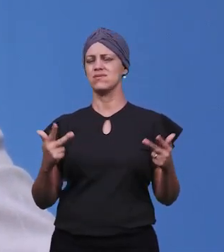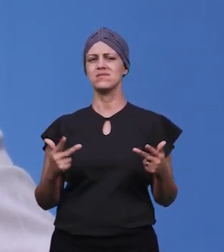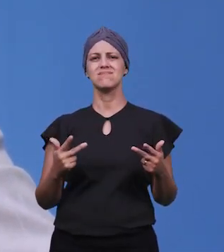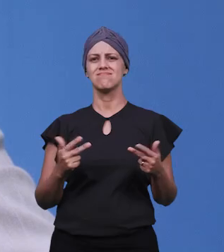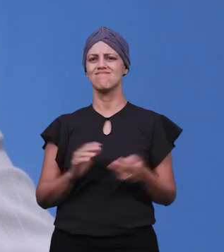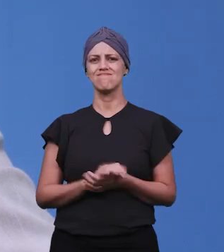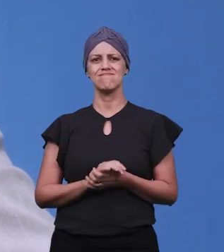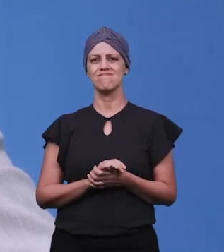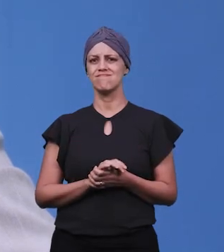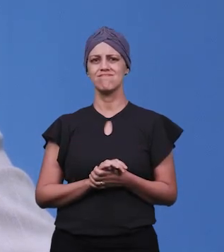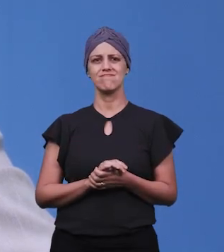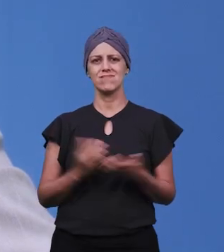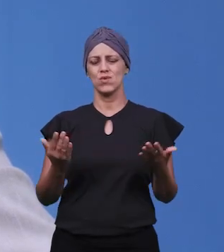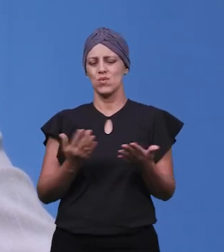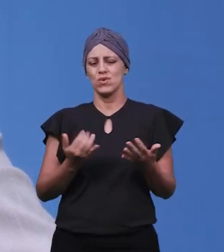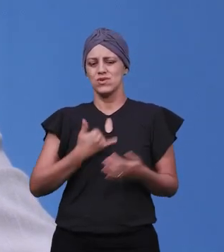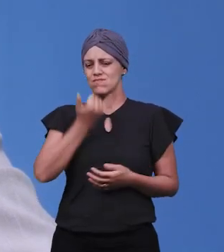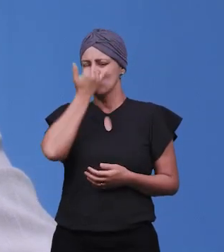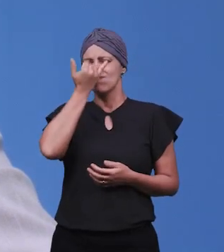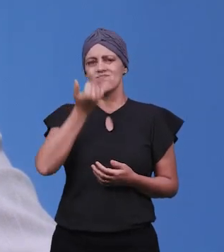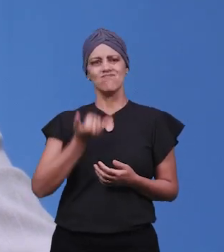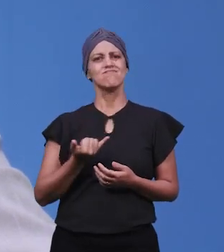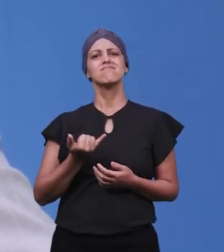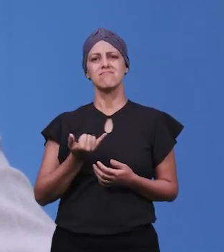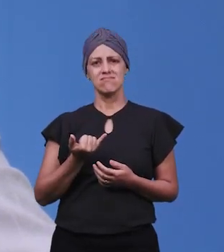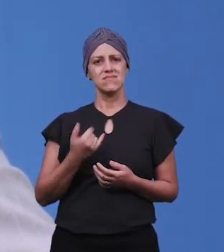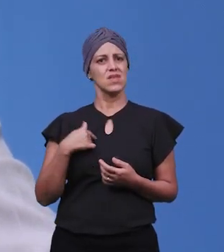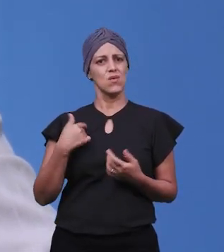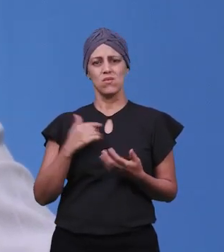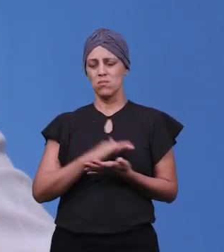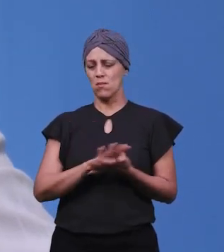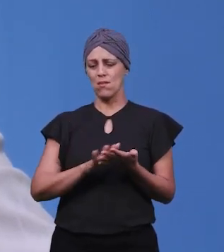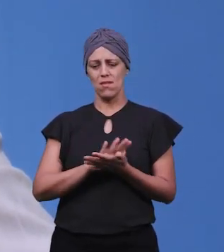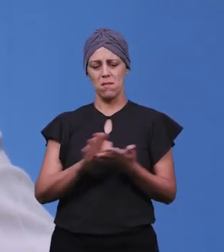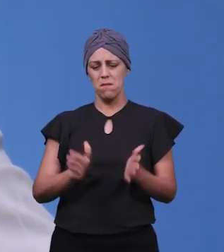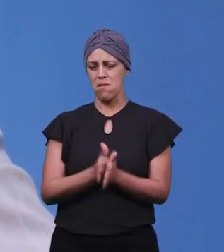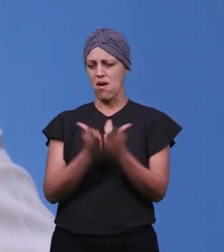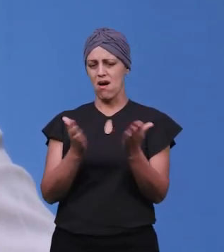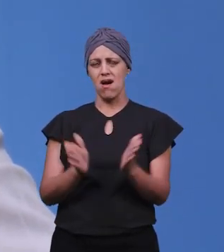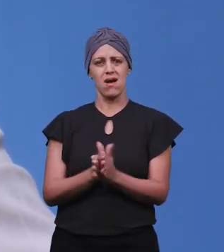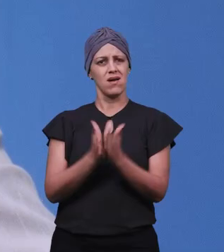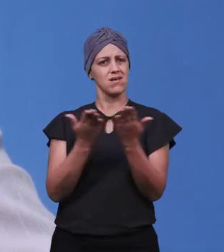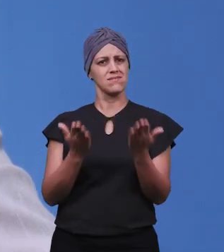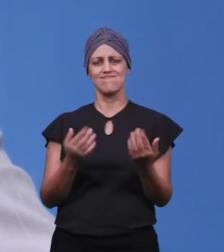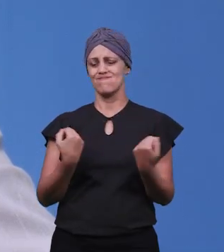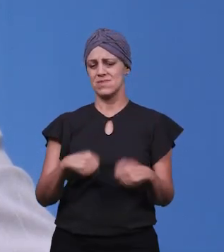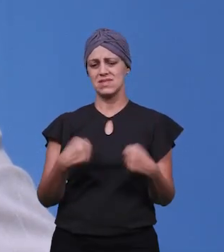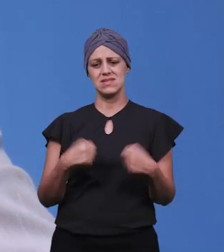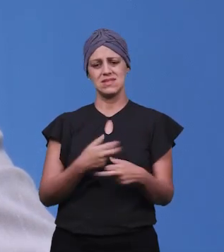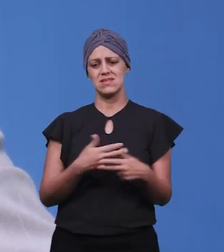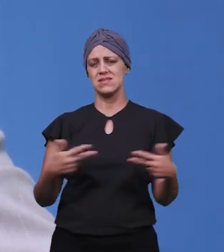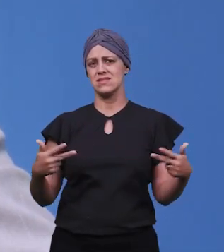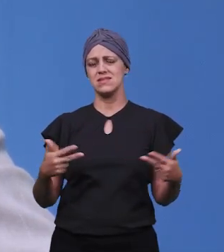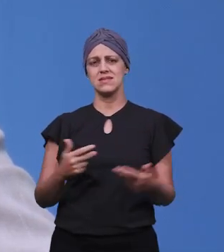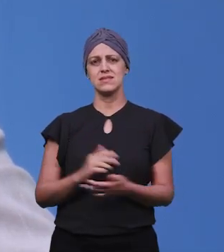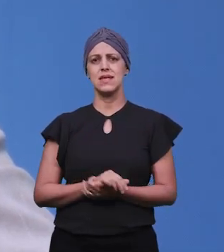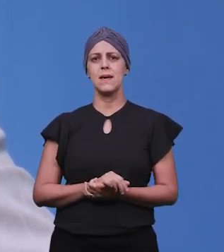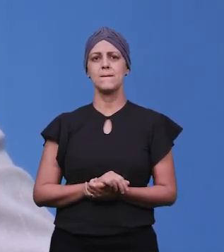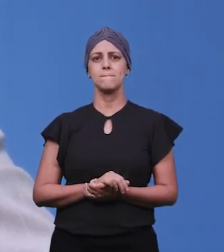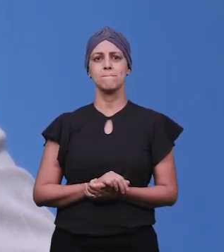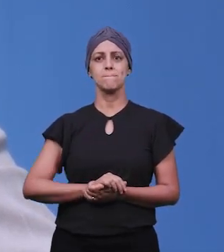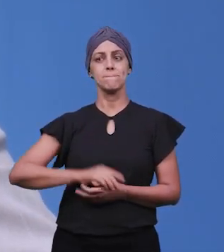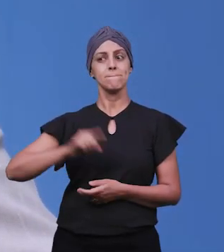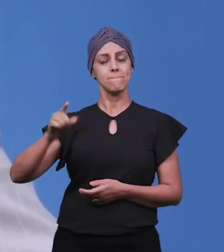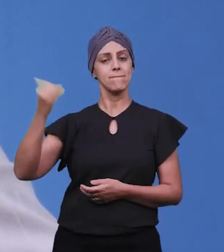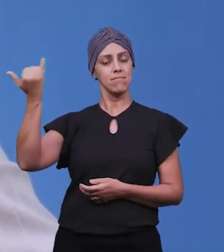Sabe? Que eu não esperava que eu fosse perder. Hoje eu passo quase que necessidade. sabe? E a minha condição era muito boa. E ele